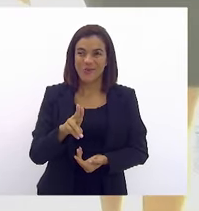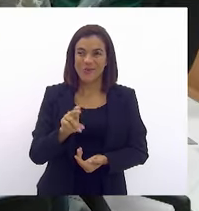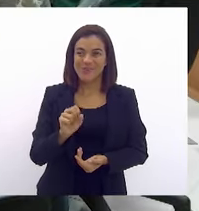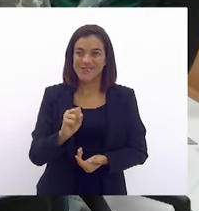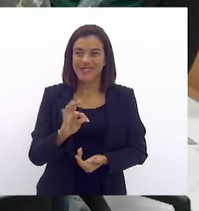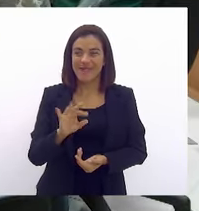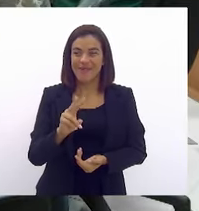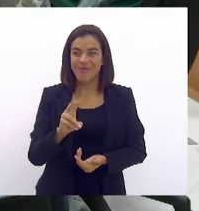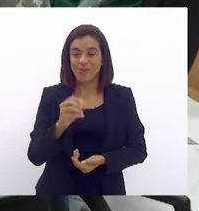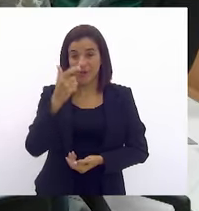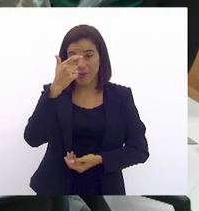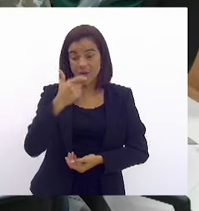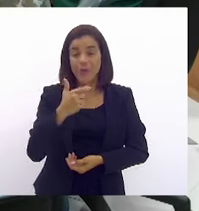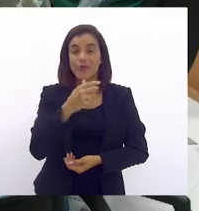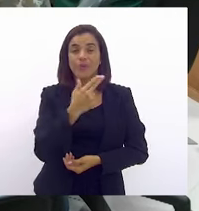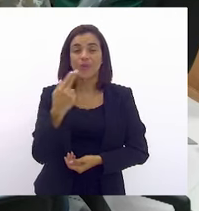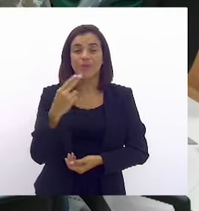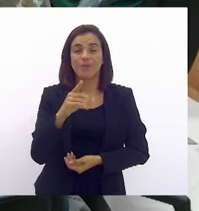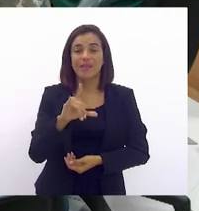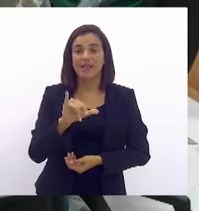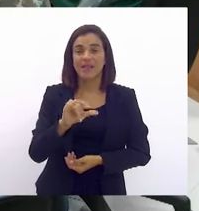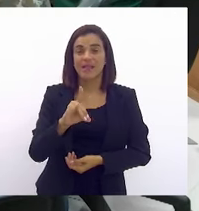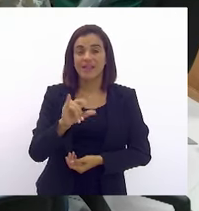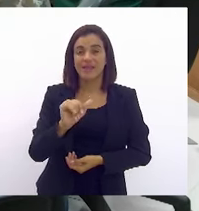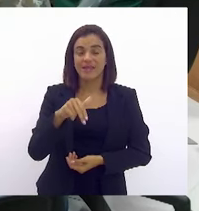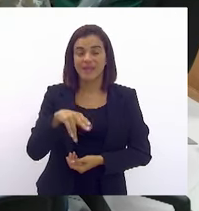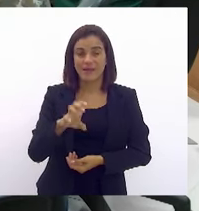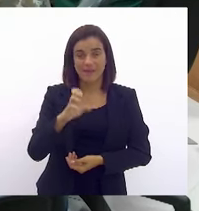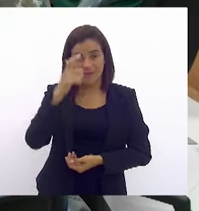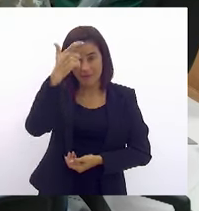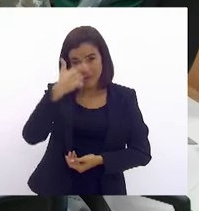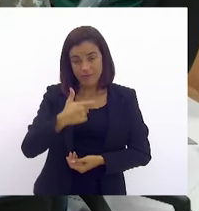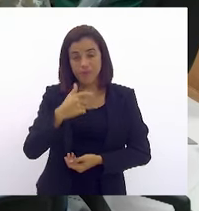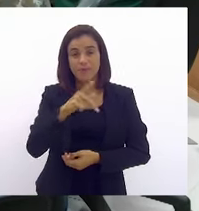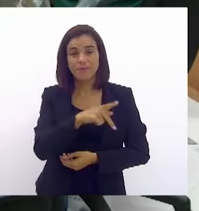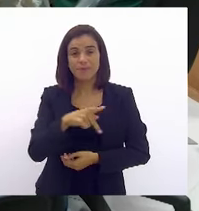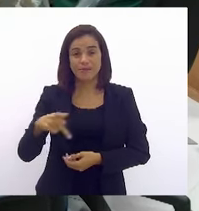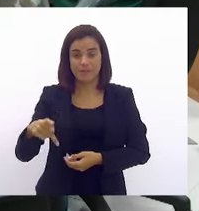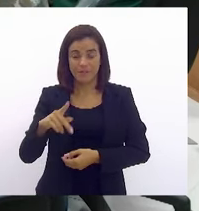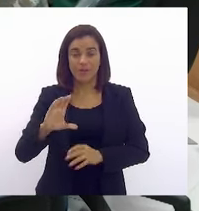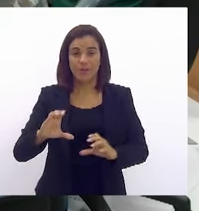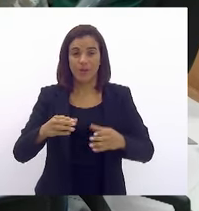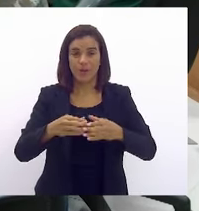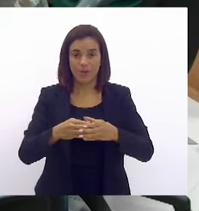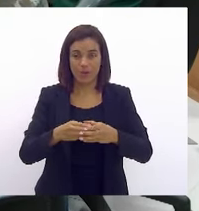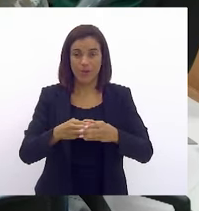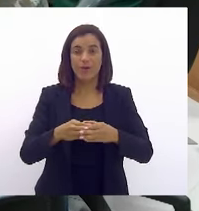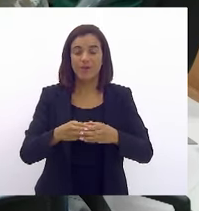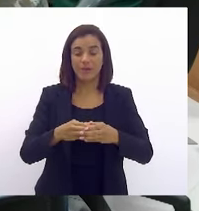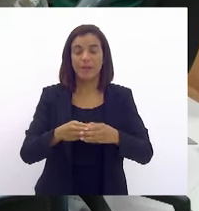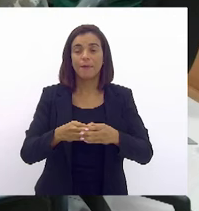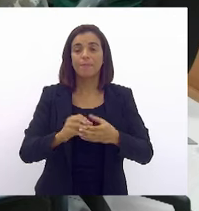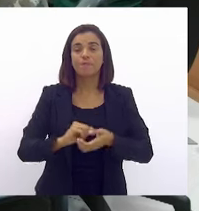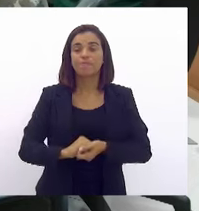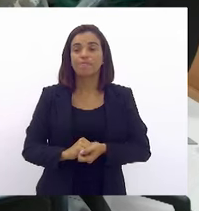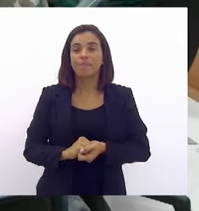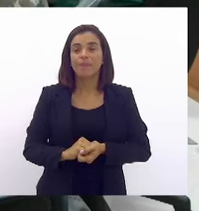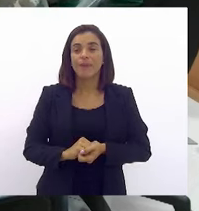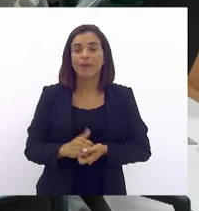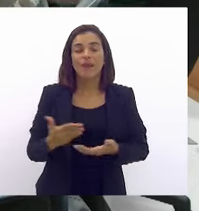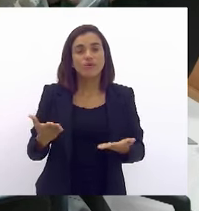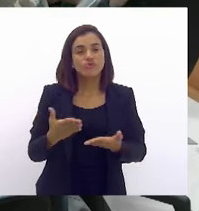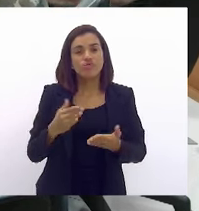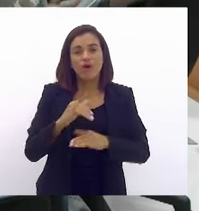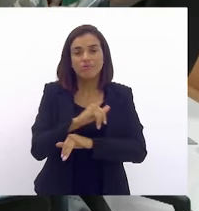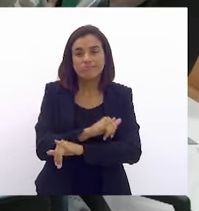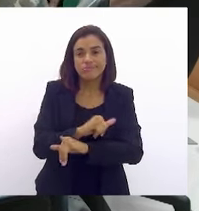tarde, me chamo Lidiane, estou presidente, né, da Colônia 17. Então, eu venho aqui deixar